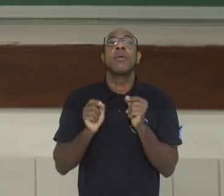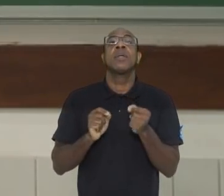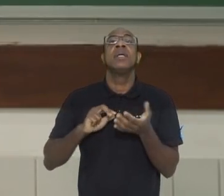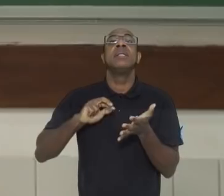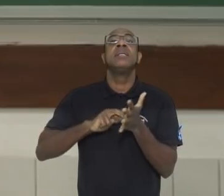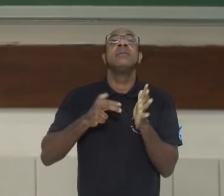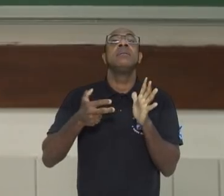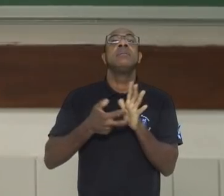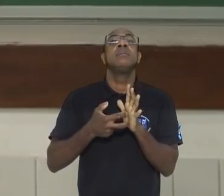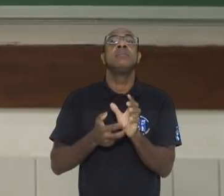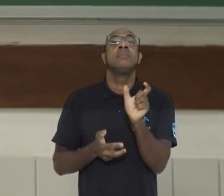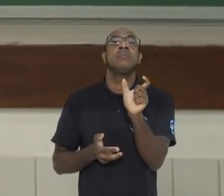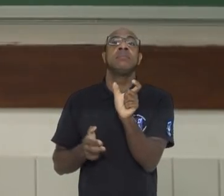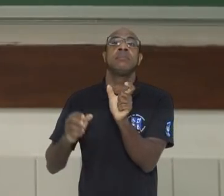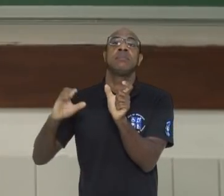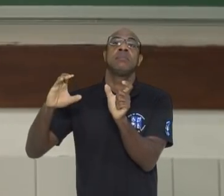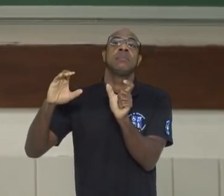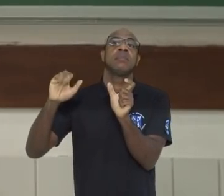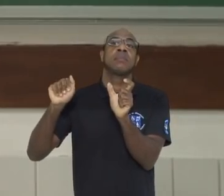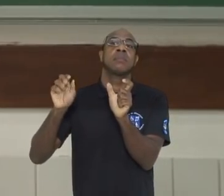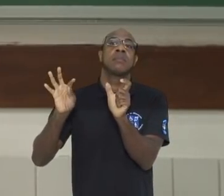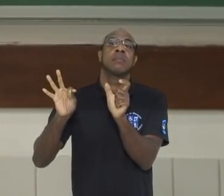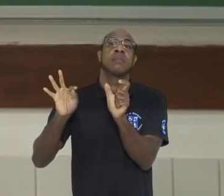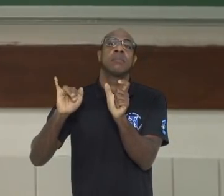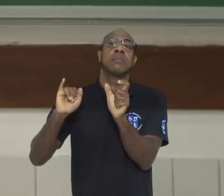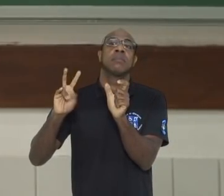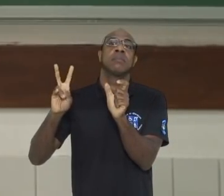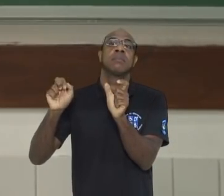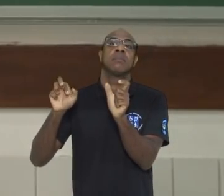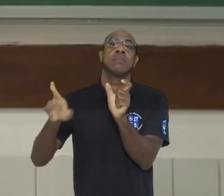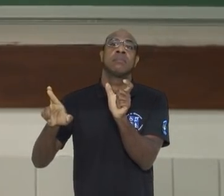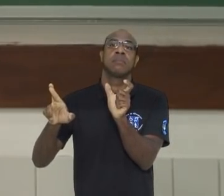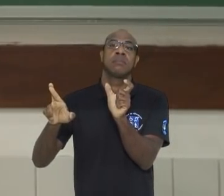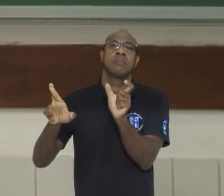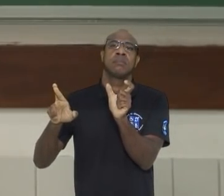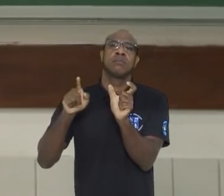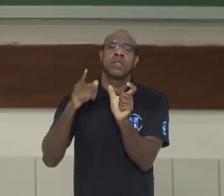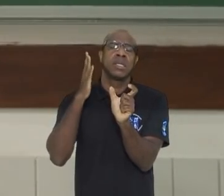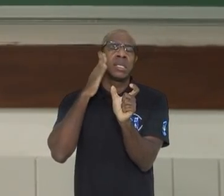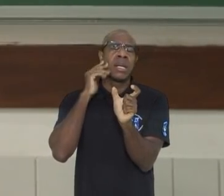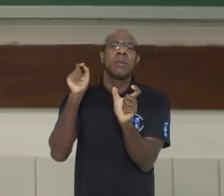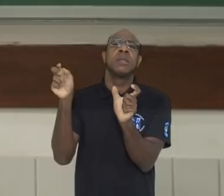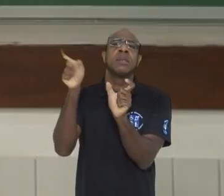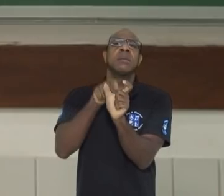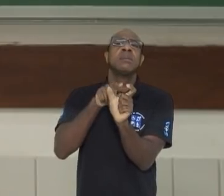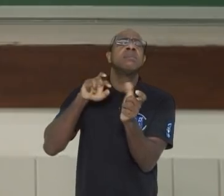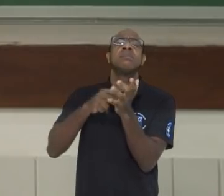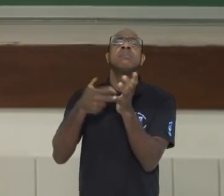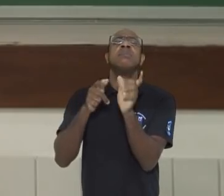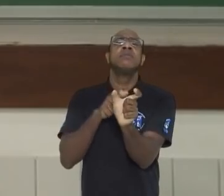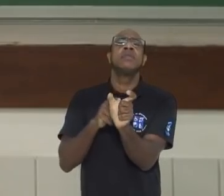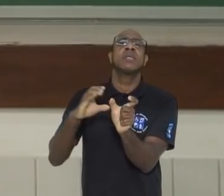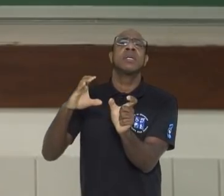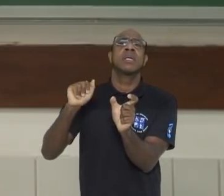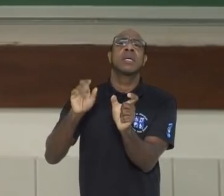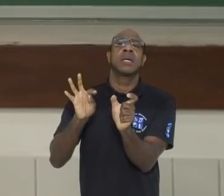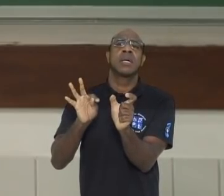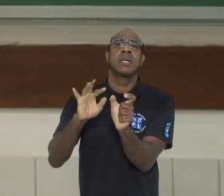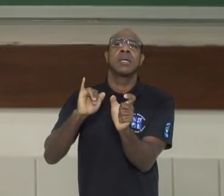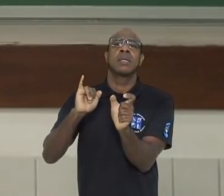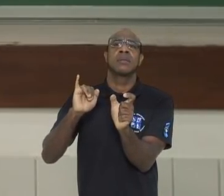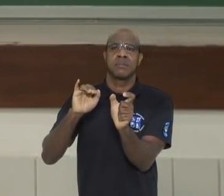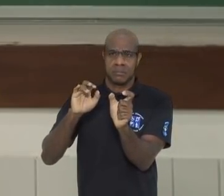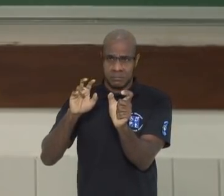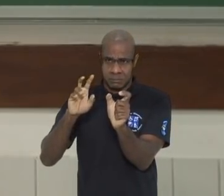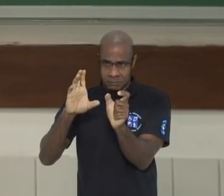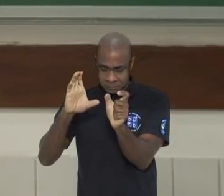da palavra cativar. Você sabe o que significa cativar? Então, vamos